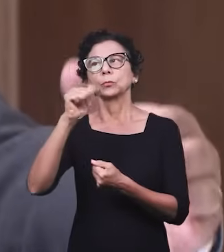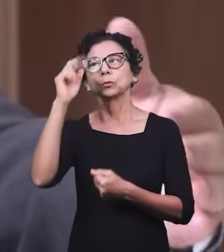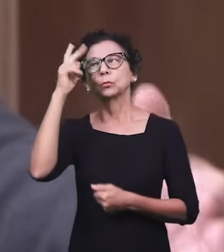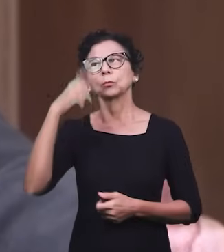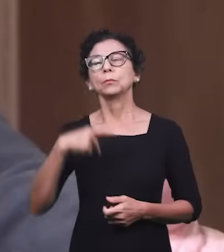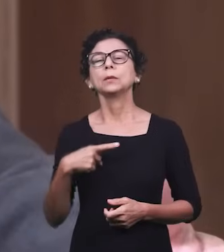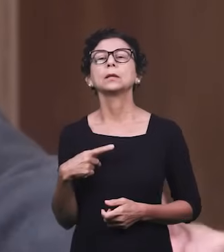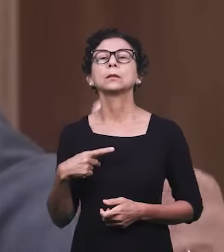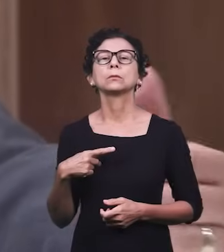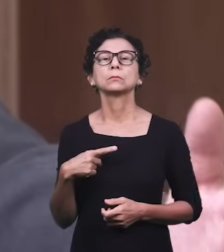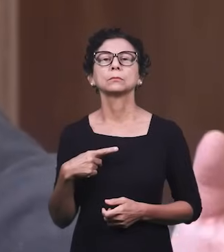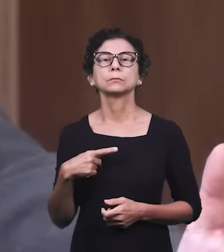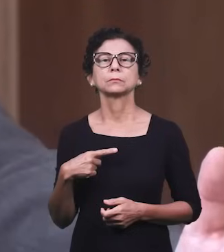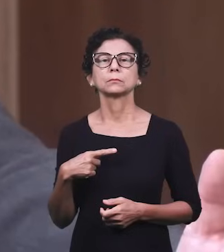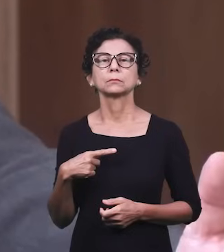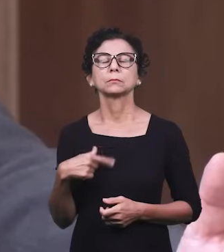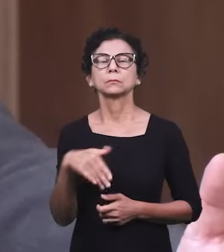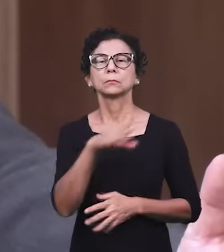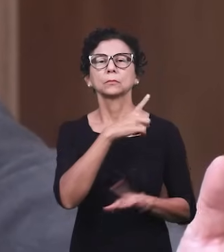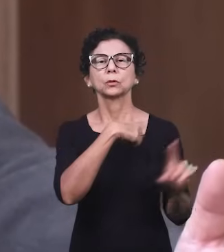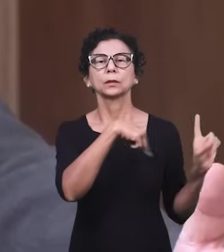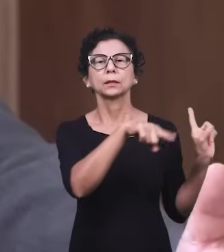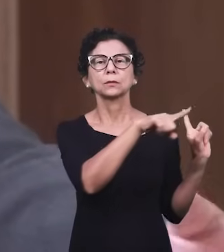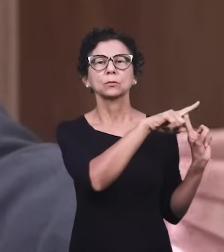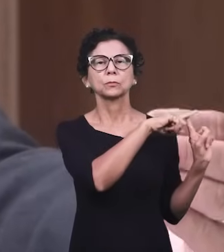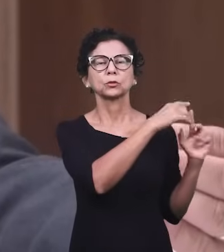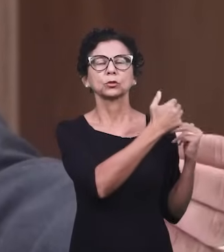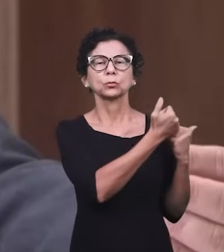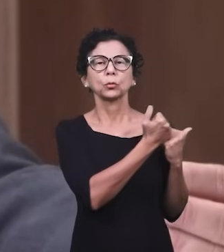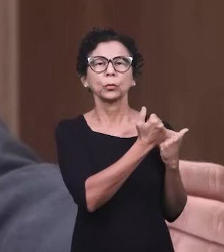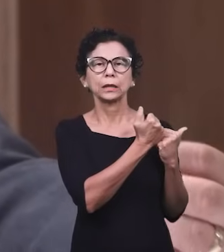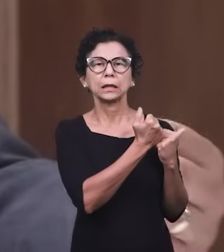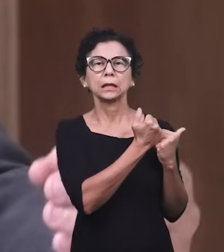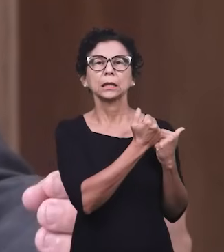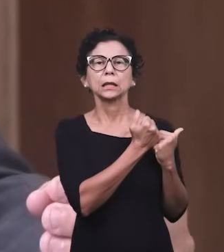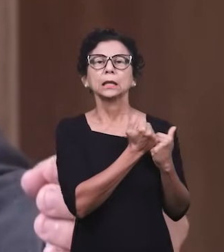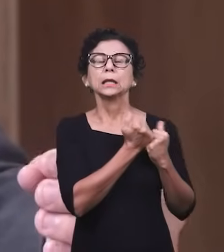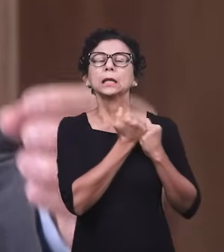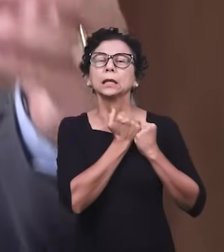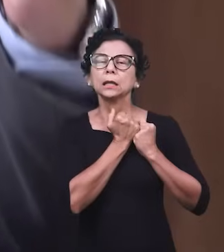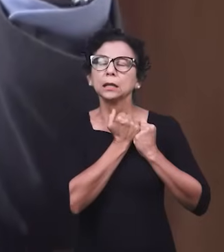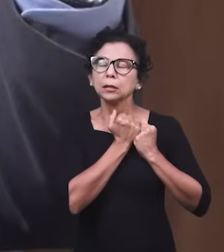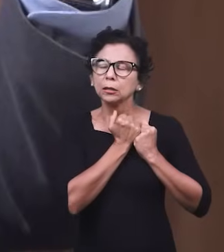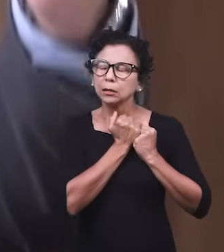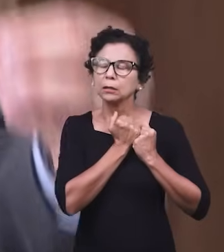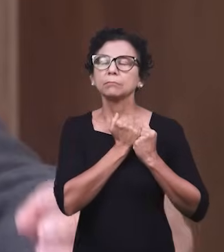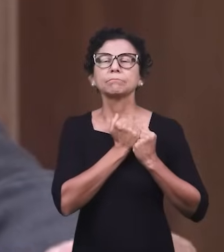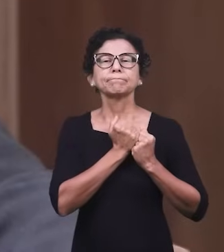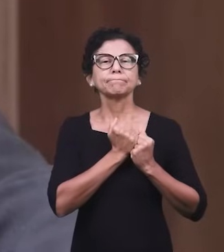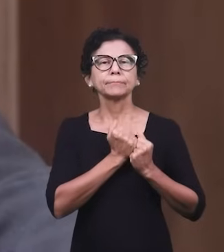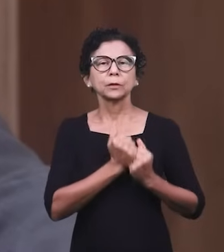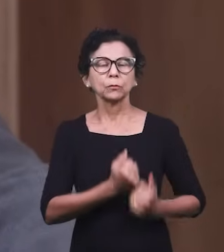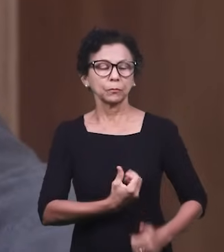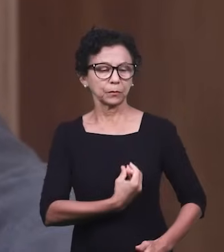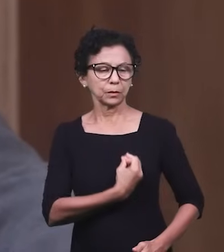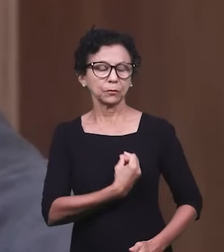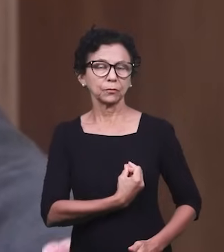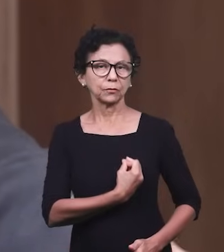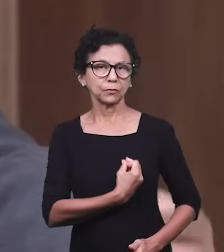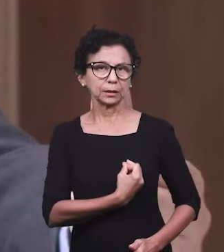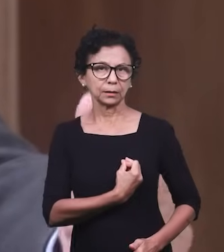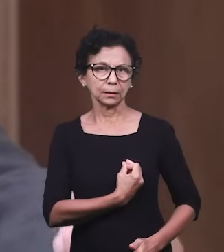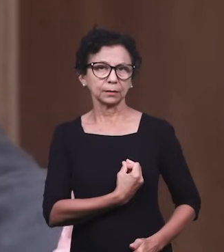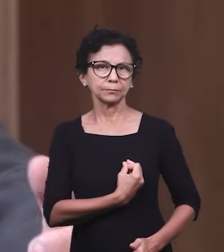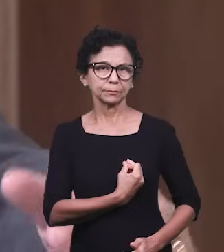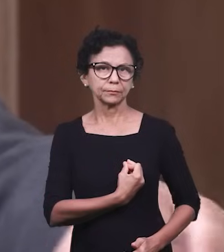é a sentee que deu a sua vida amém que semente é essa é a vida eterna que ele trouxe da eternidade para nós